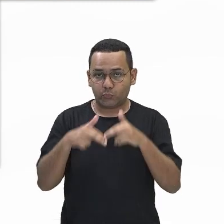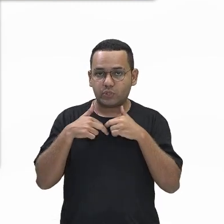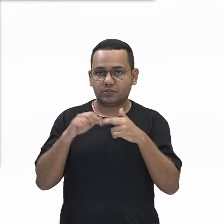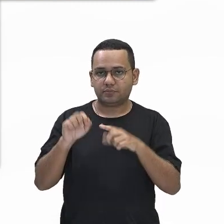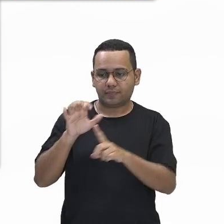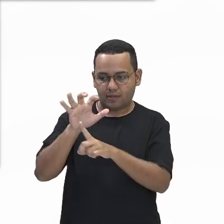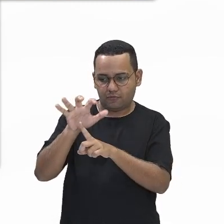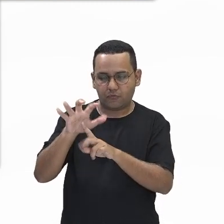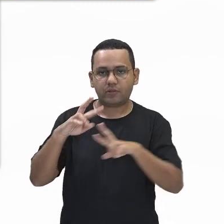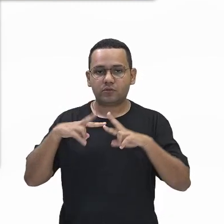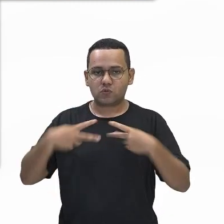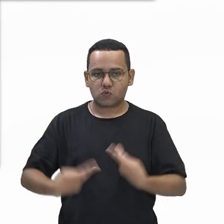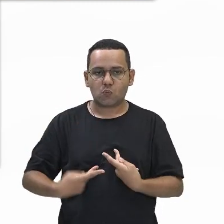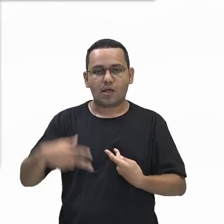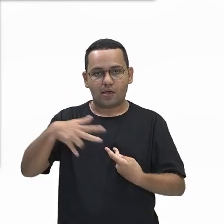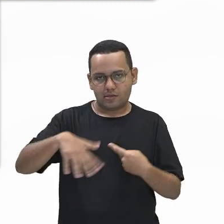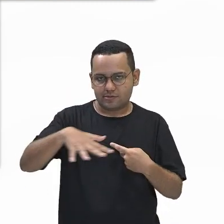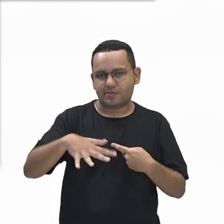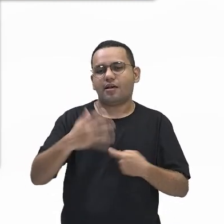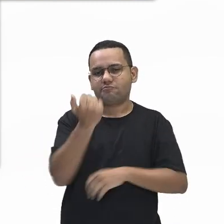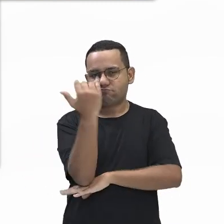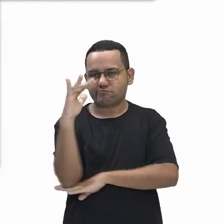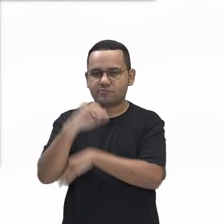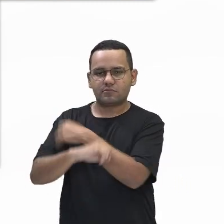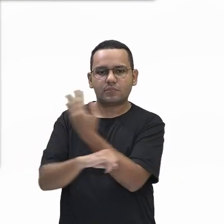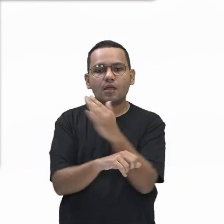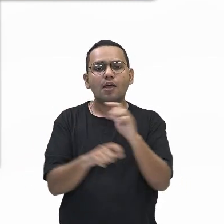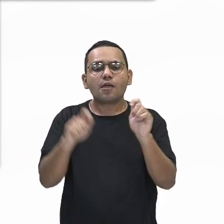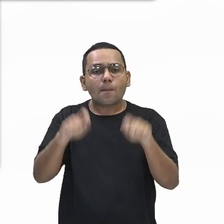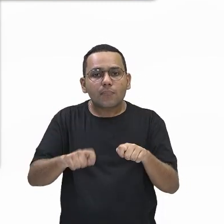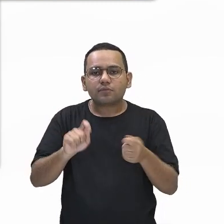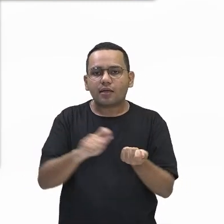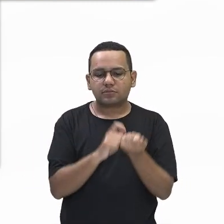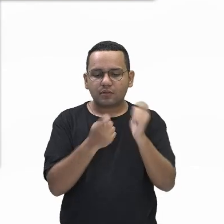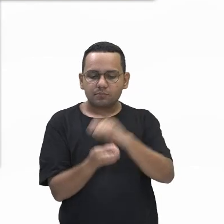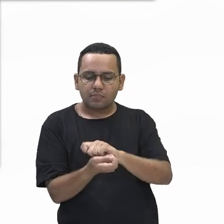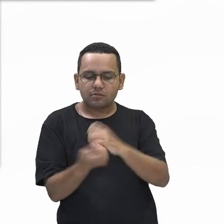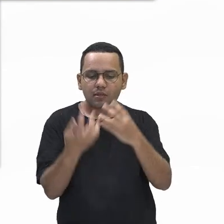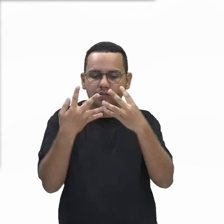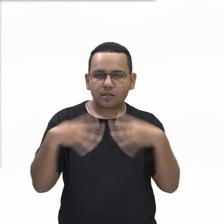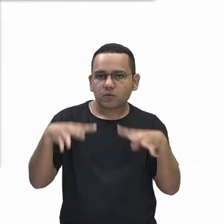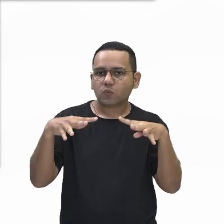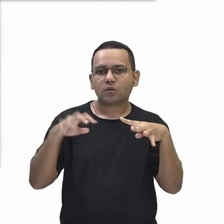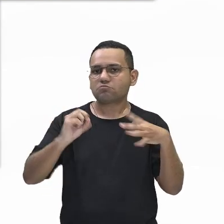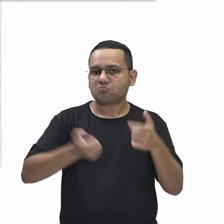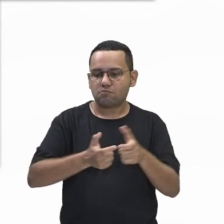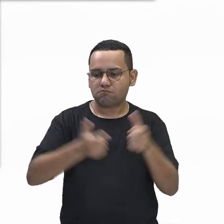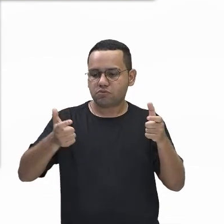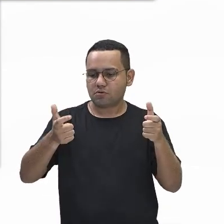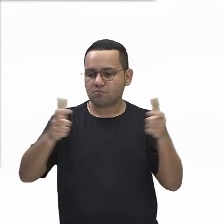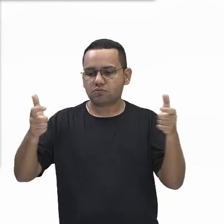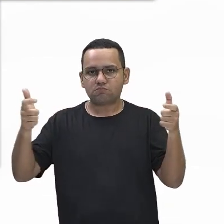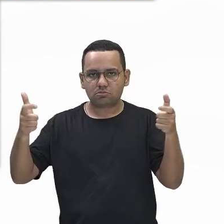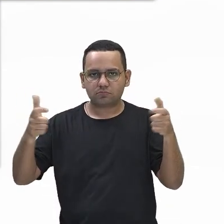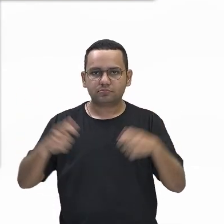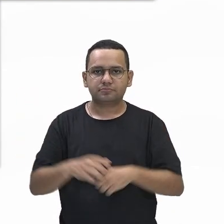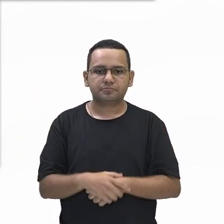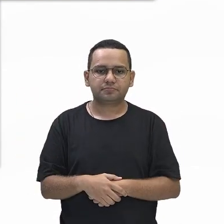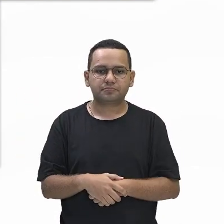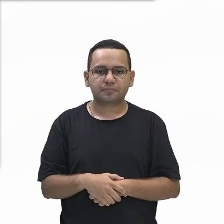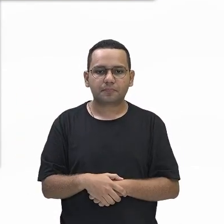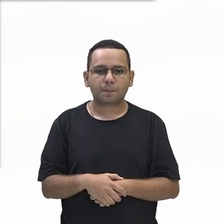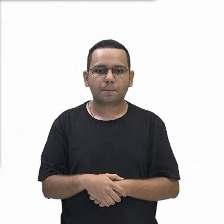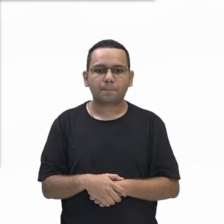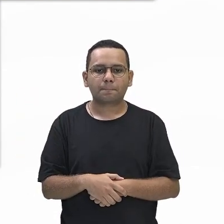ambiente natural, que pode modificar a natureza em larga escala. A ação antrópica